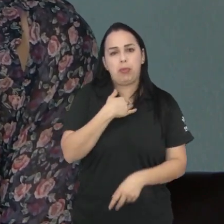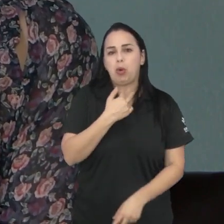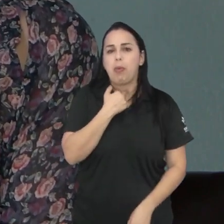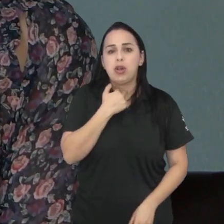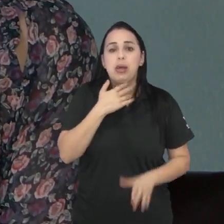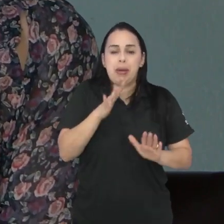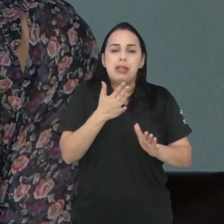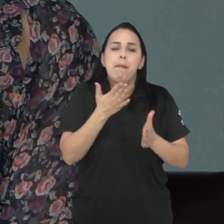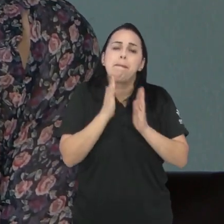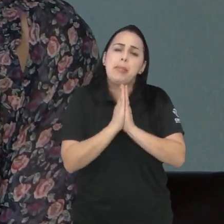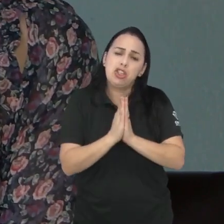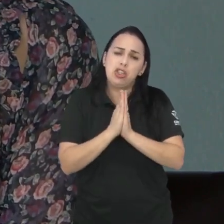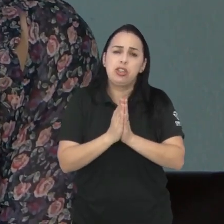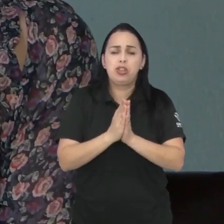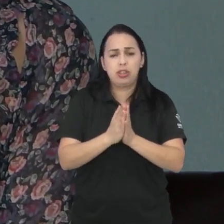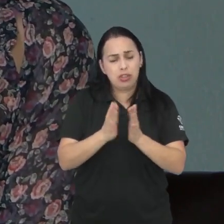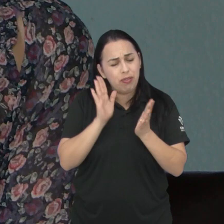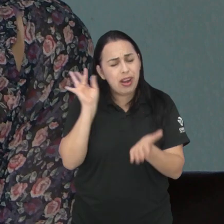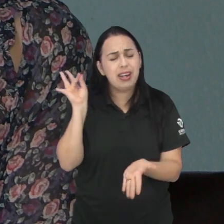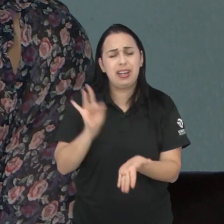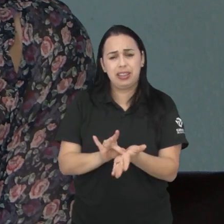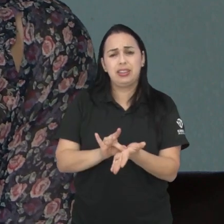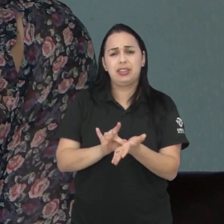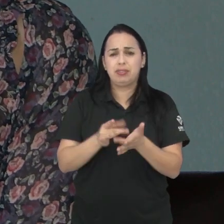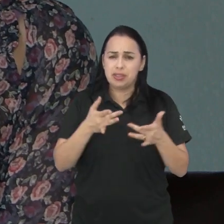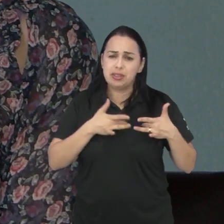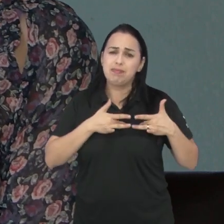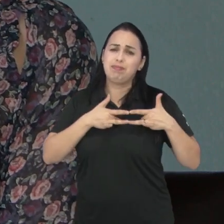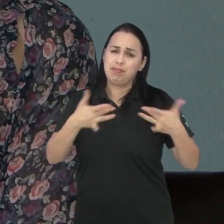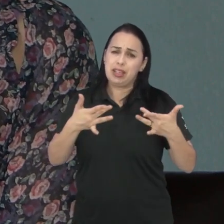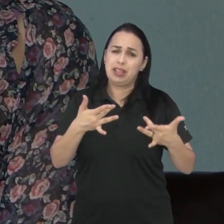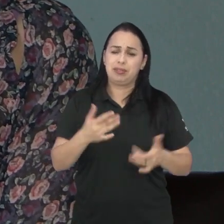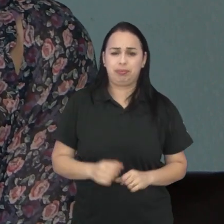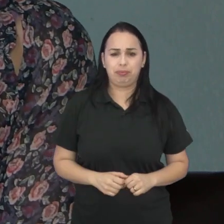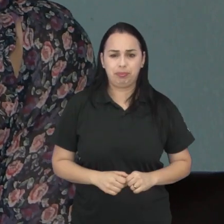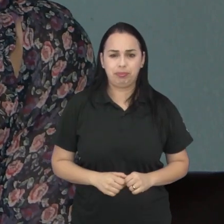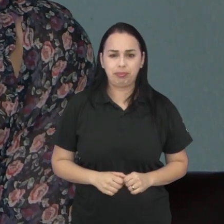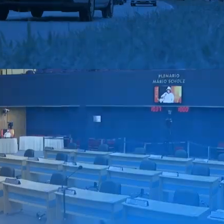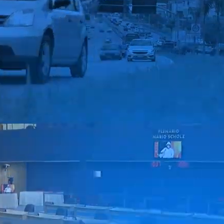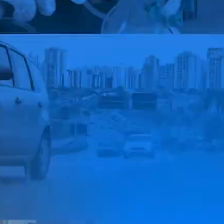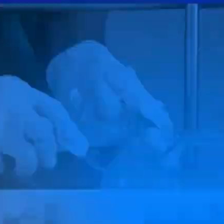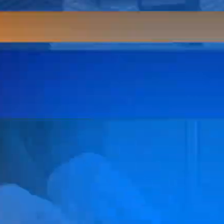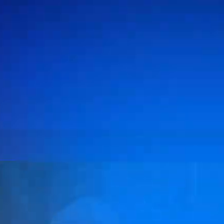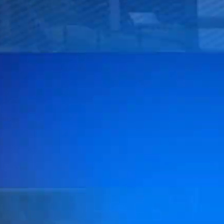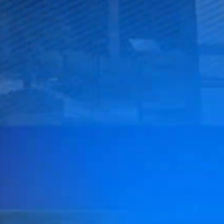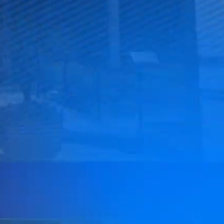então eu venho aqui pedir de coração por favor em vamos fazer a nossa parte